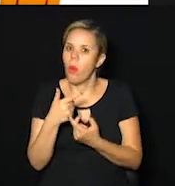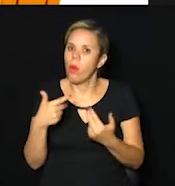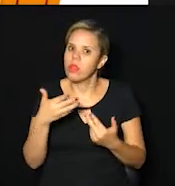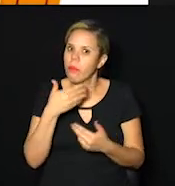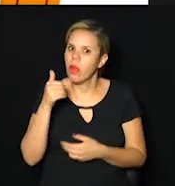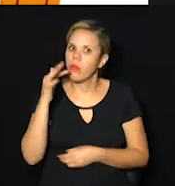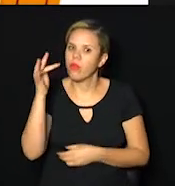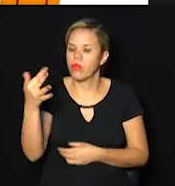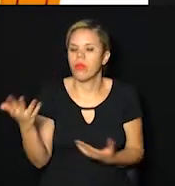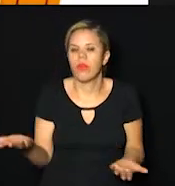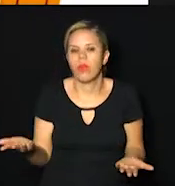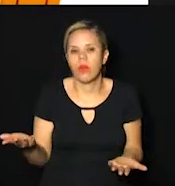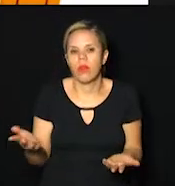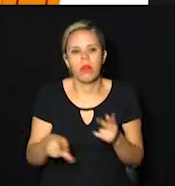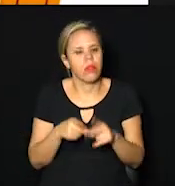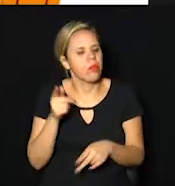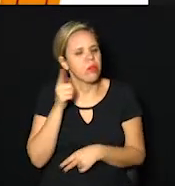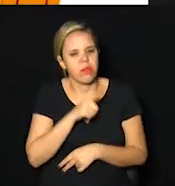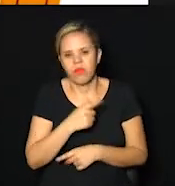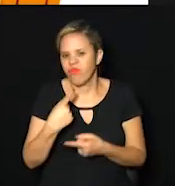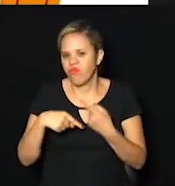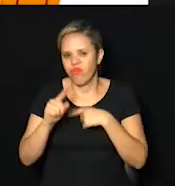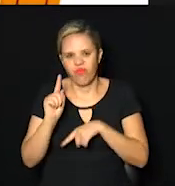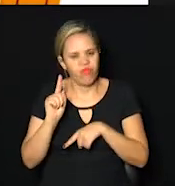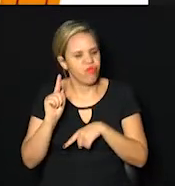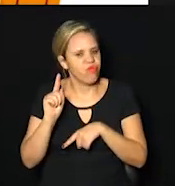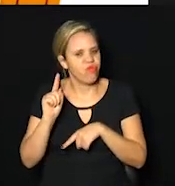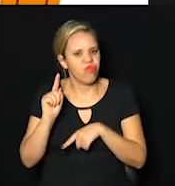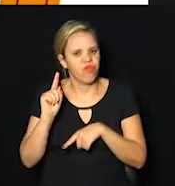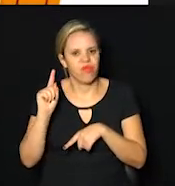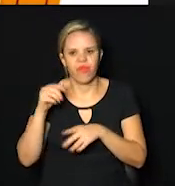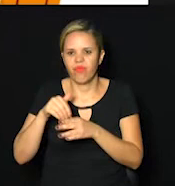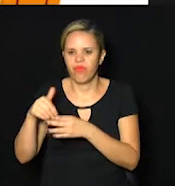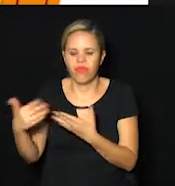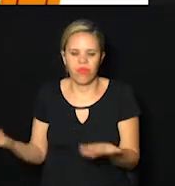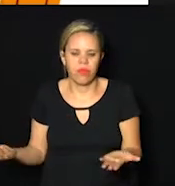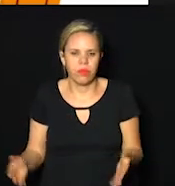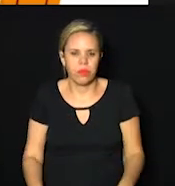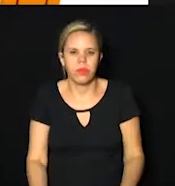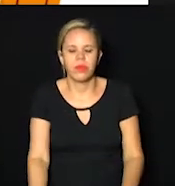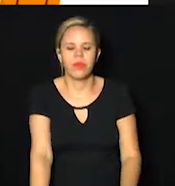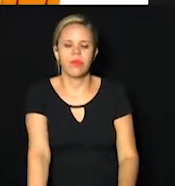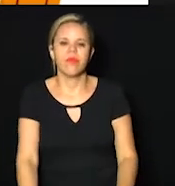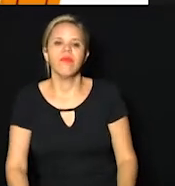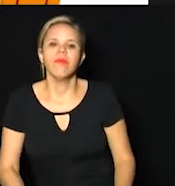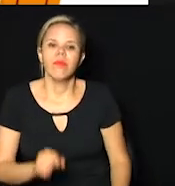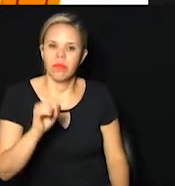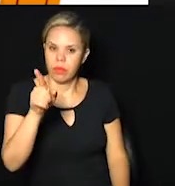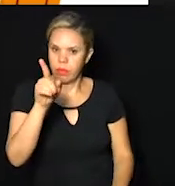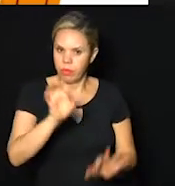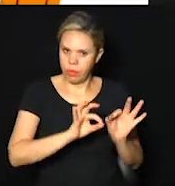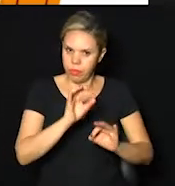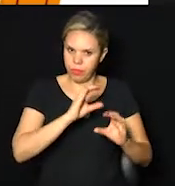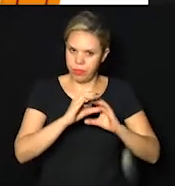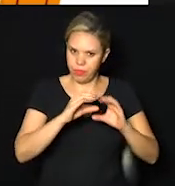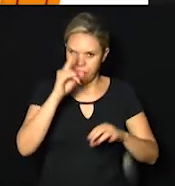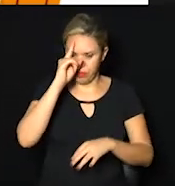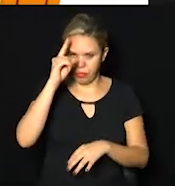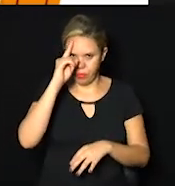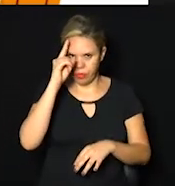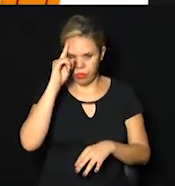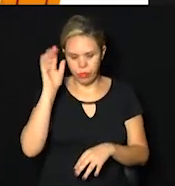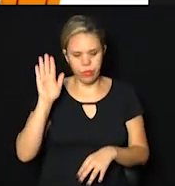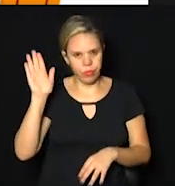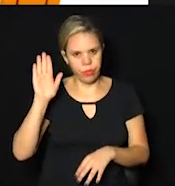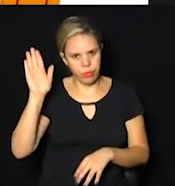futuro, com certeza você não vai ter sucesso eleitoral, tá? Então, se você está aí agora desenvolvendo comunicação do dia a dia para um candidato,